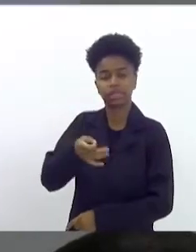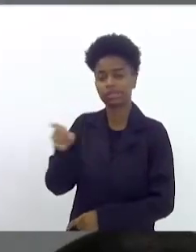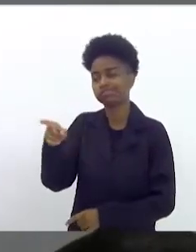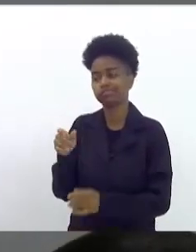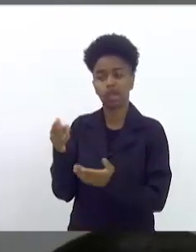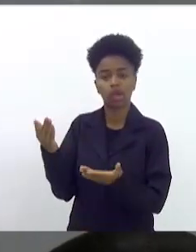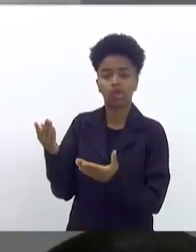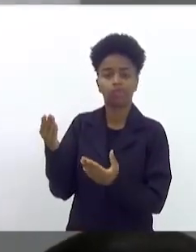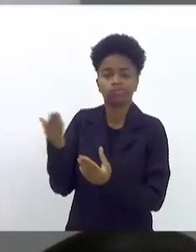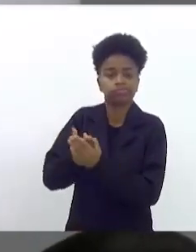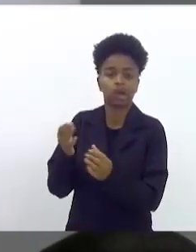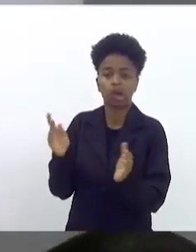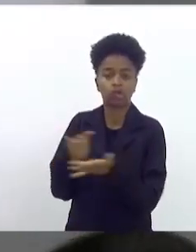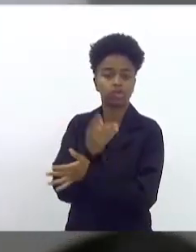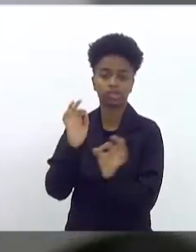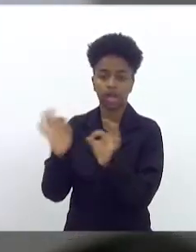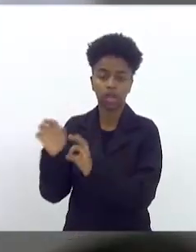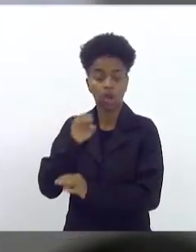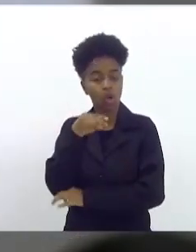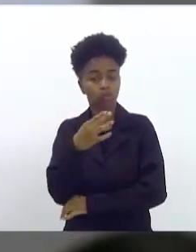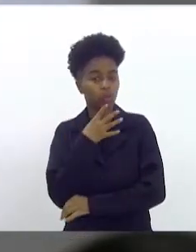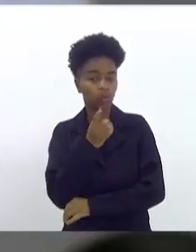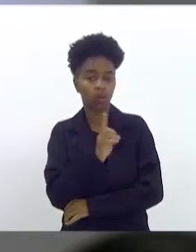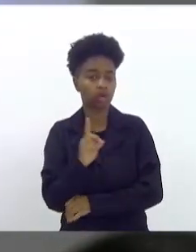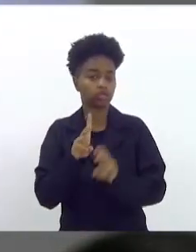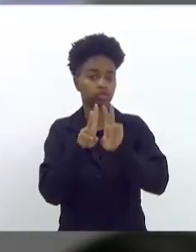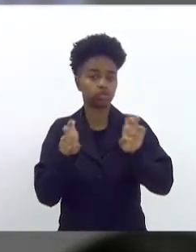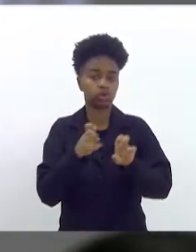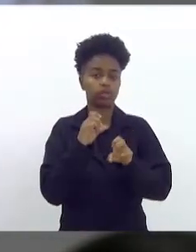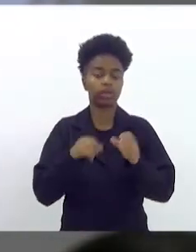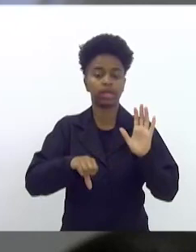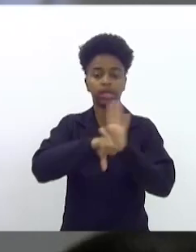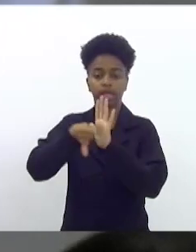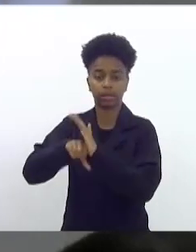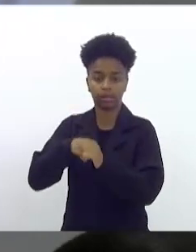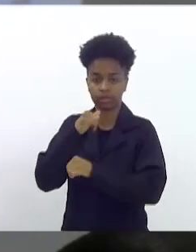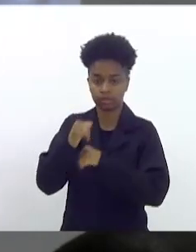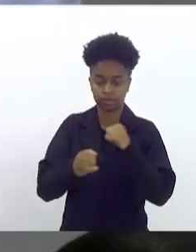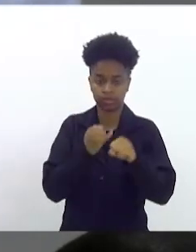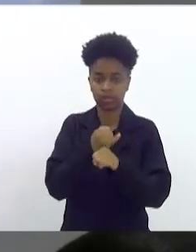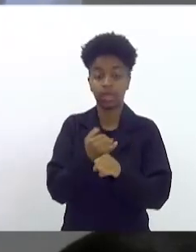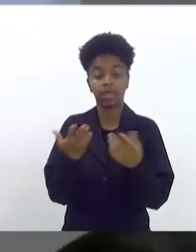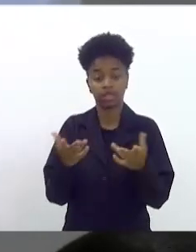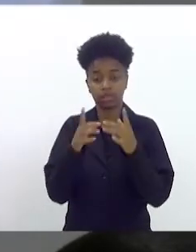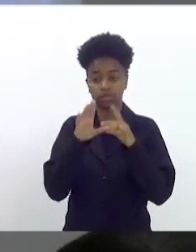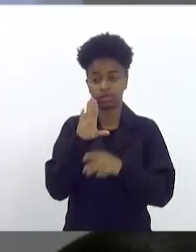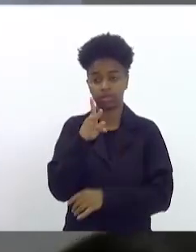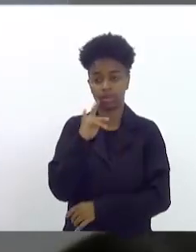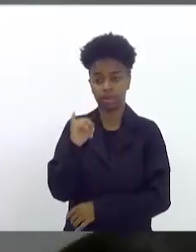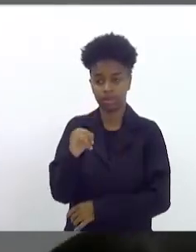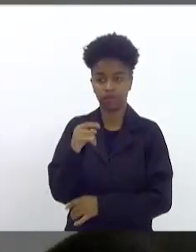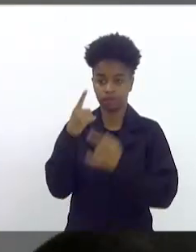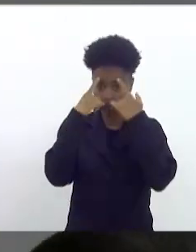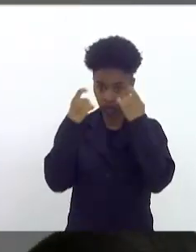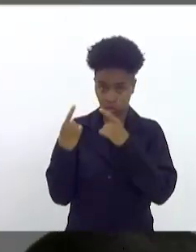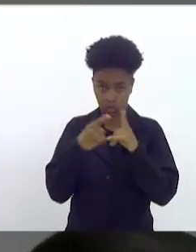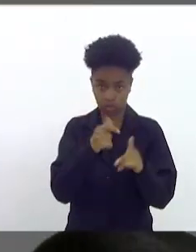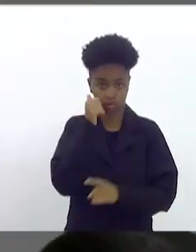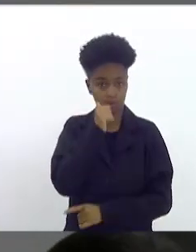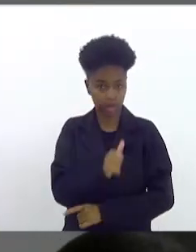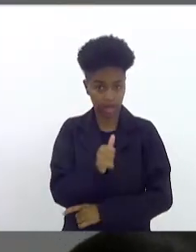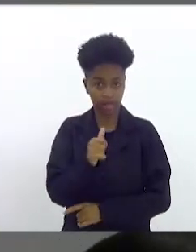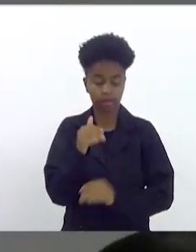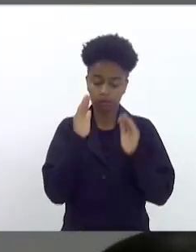agressores ou desconhecimento sobre os crimes virtuais. A CPI da violência cibernética contra as mulheres vai